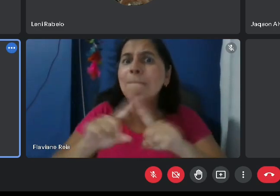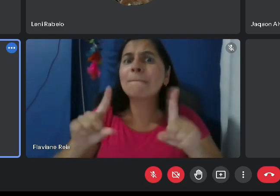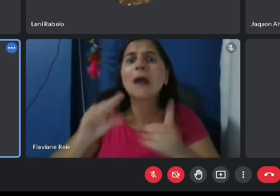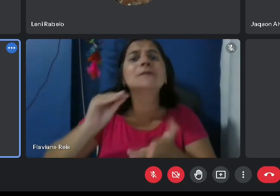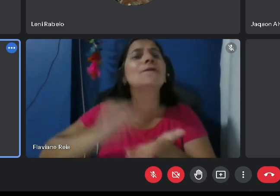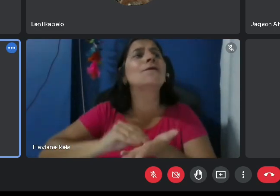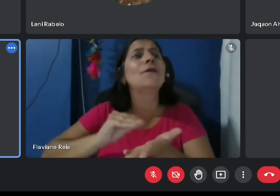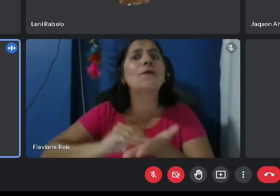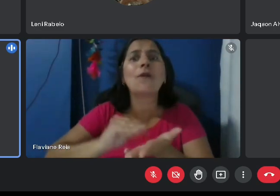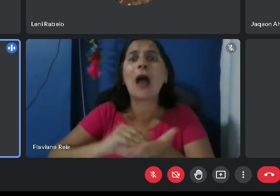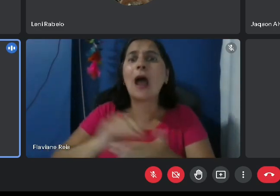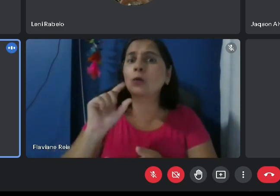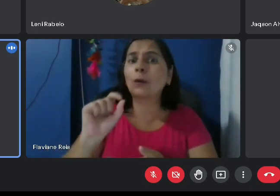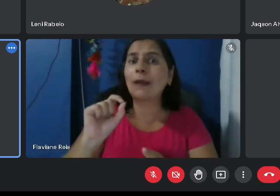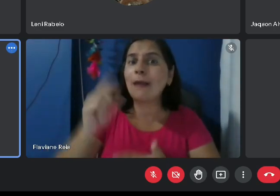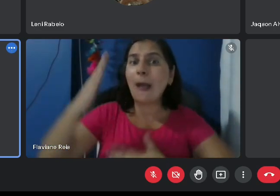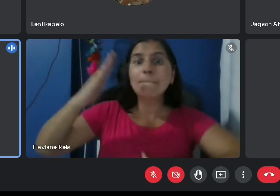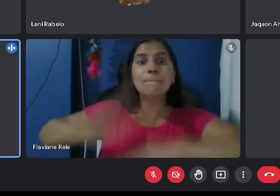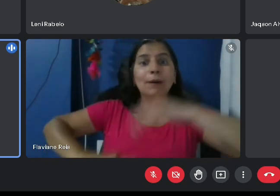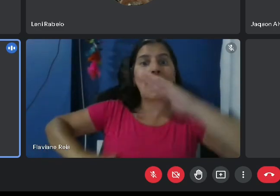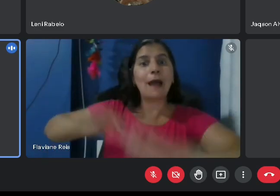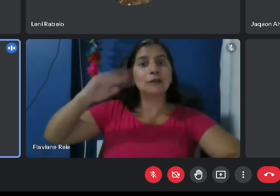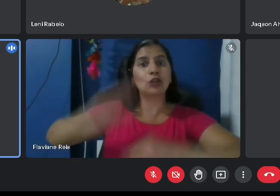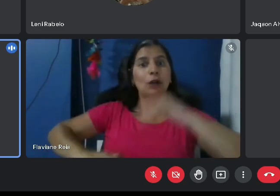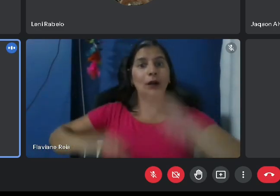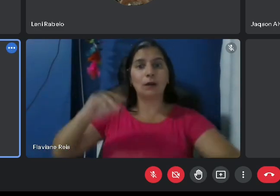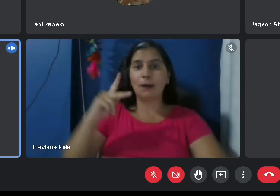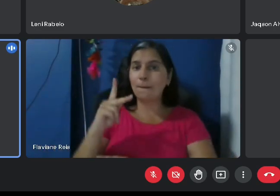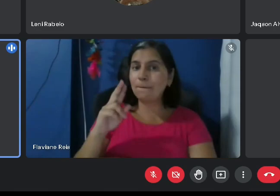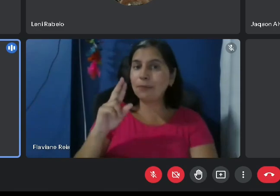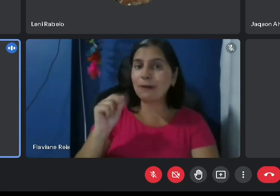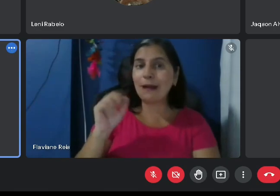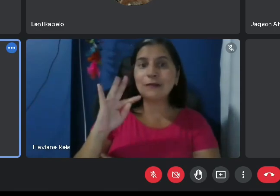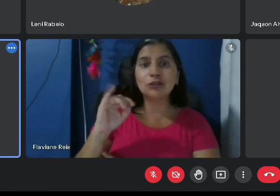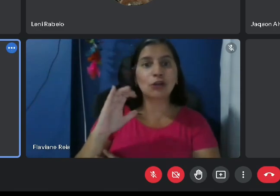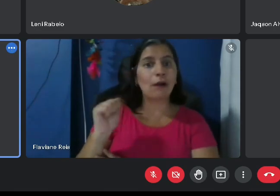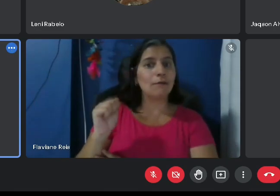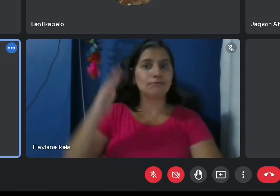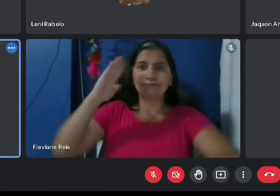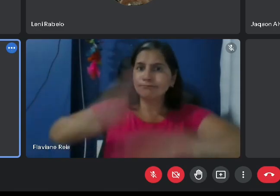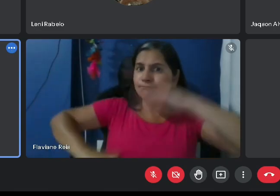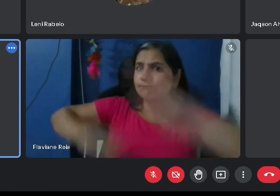surda. Mas falta ainda a questão